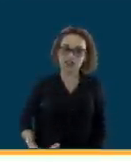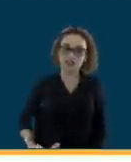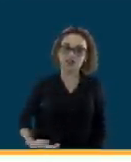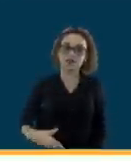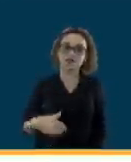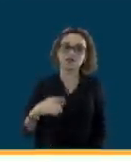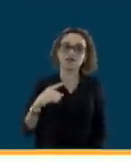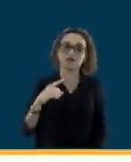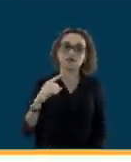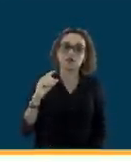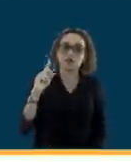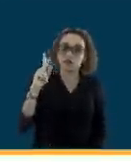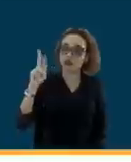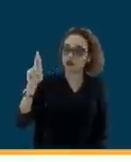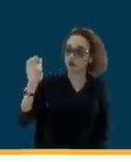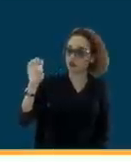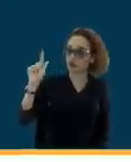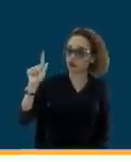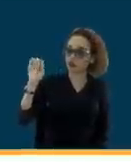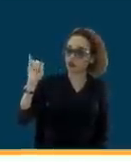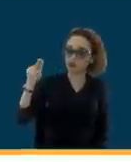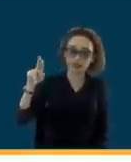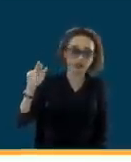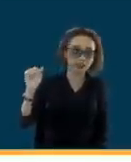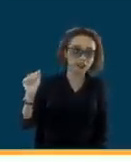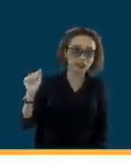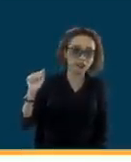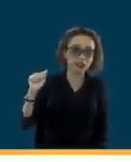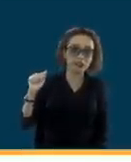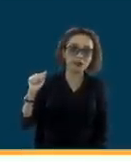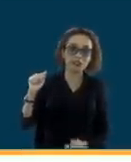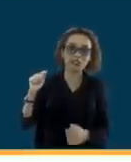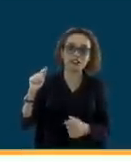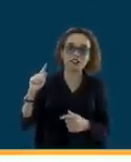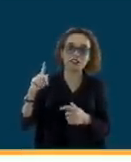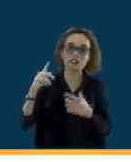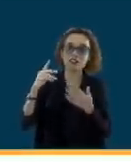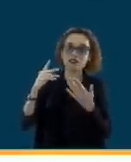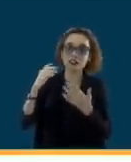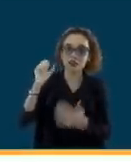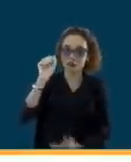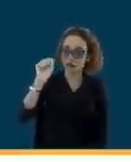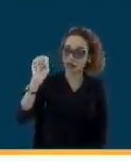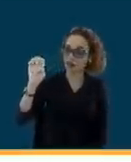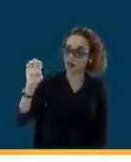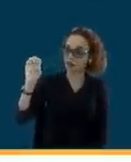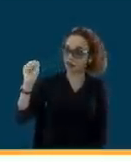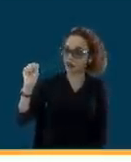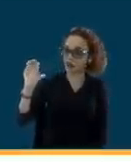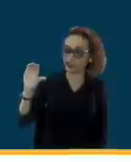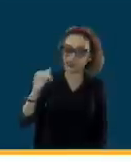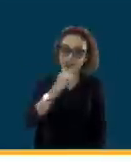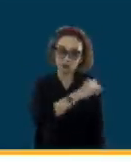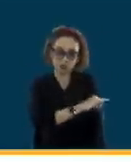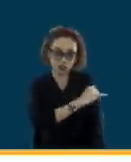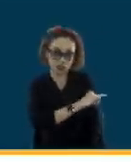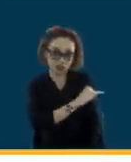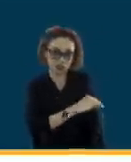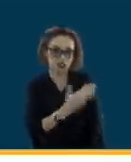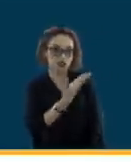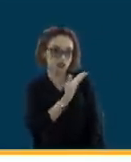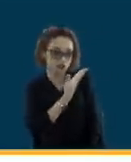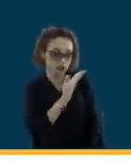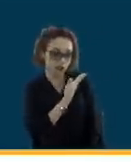cara Regina Pinho, que é a diretora regional do SESC do Rio de Janeiro, também uma colega,